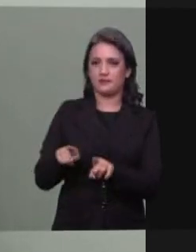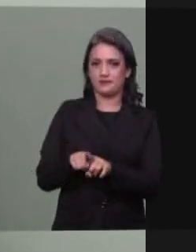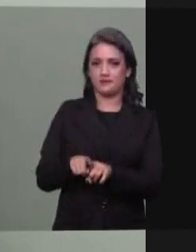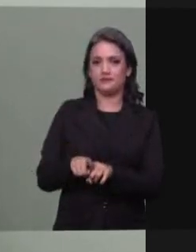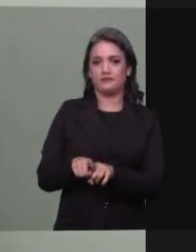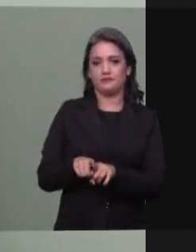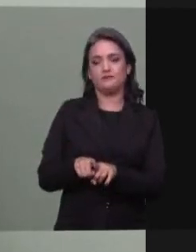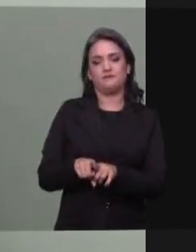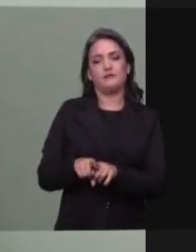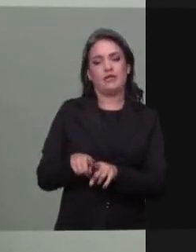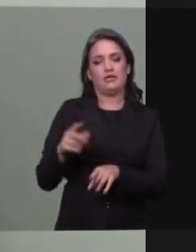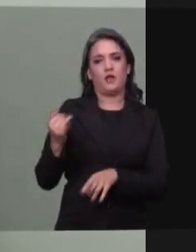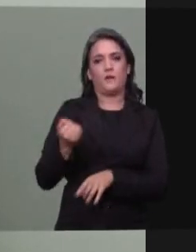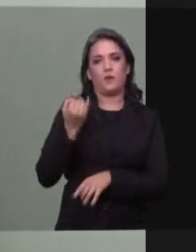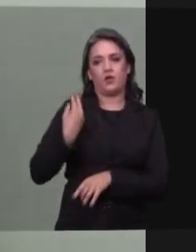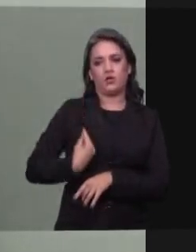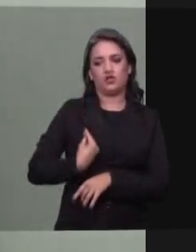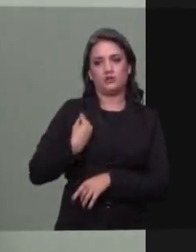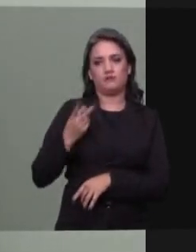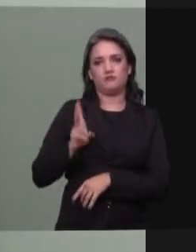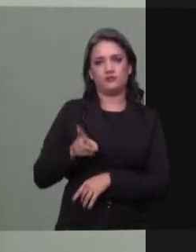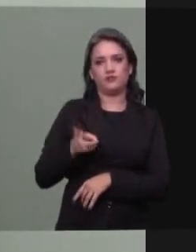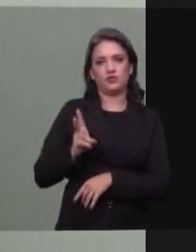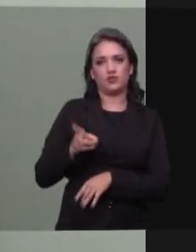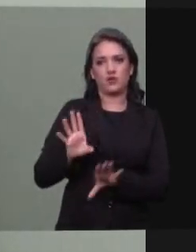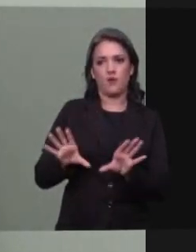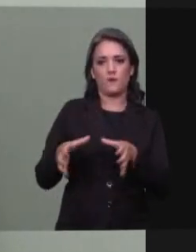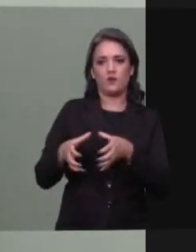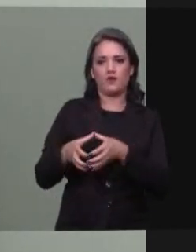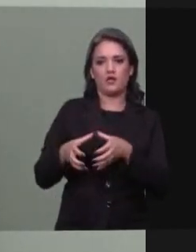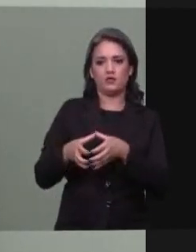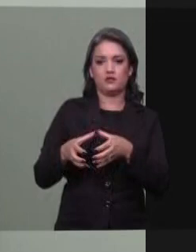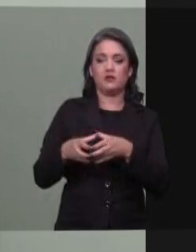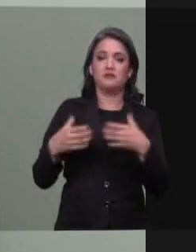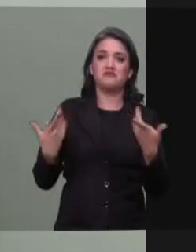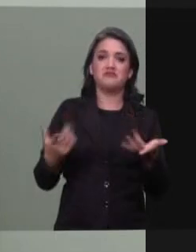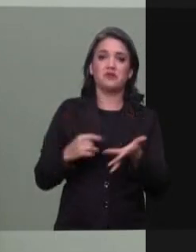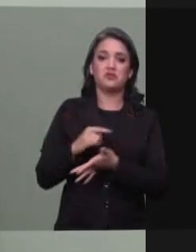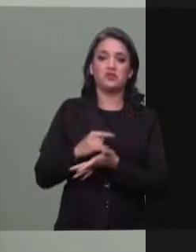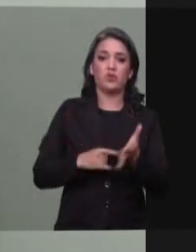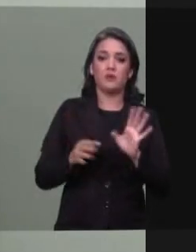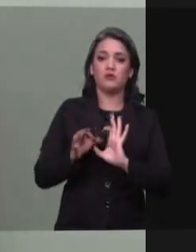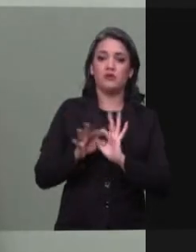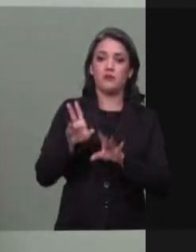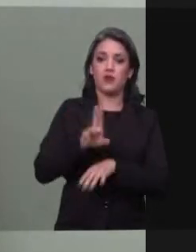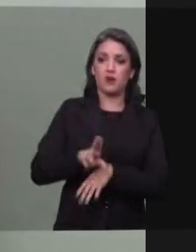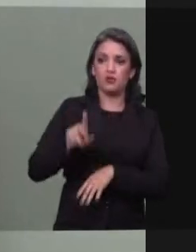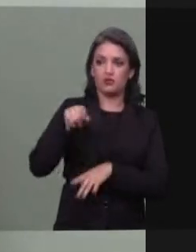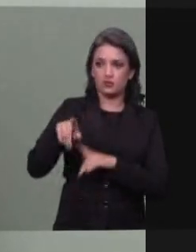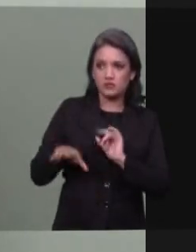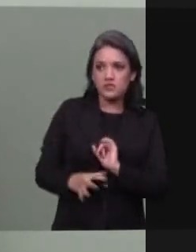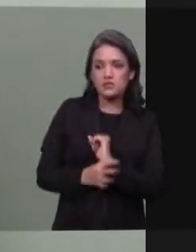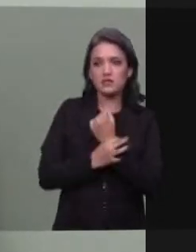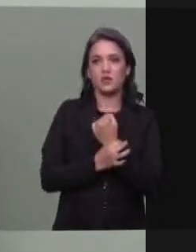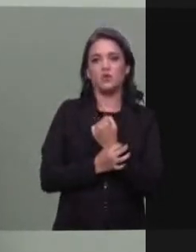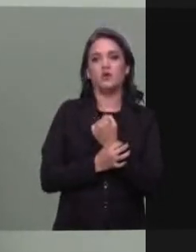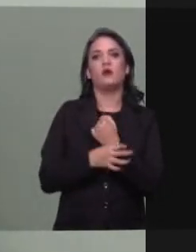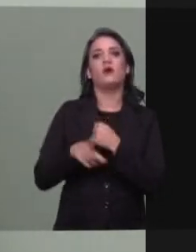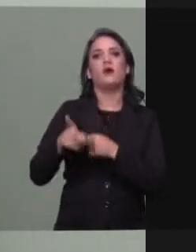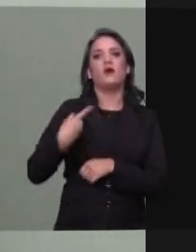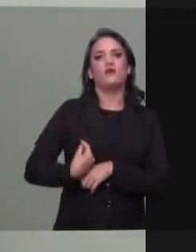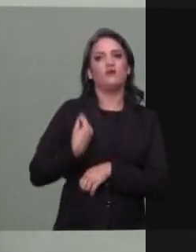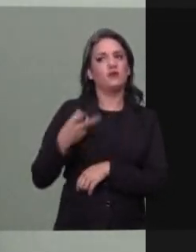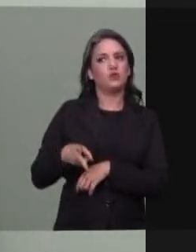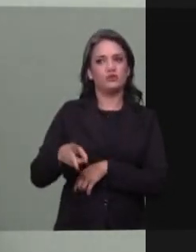é imprescindível realmente a manutenção desse território. E essas concessões de uso são exatamente para se garantir